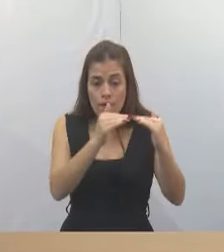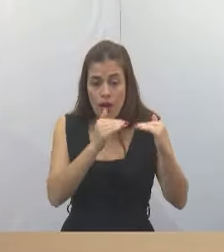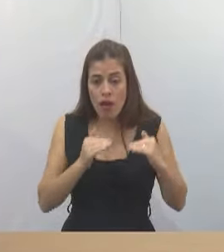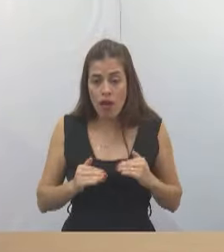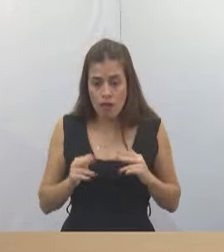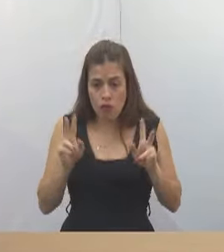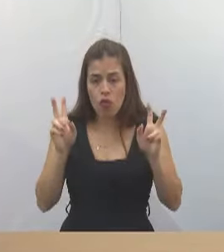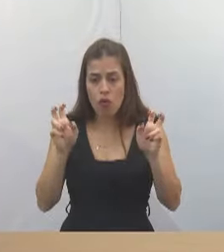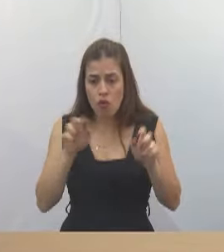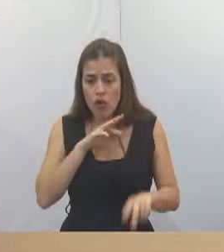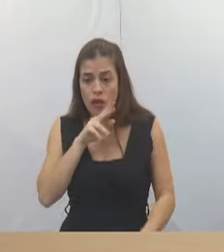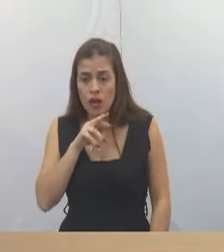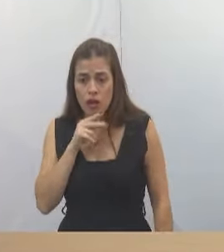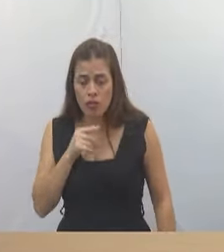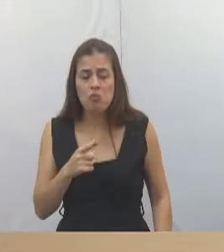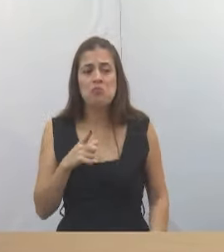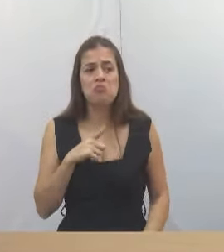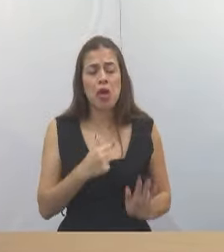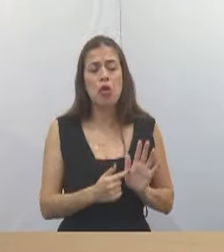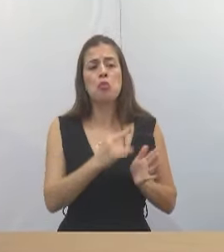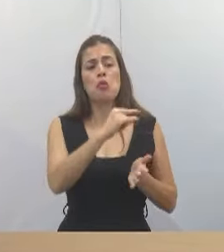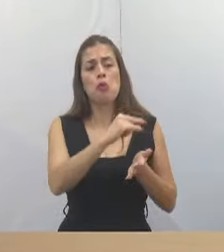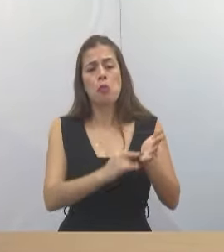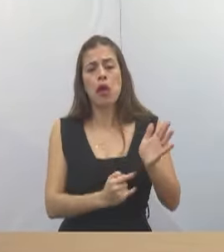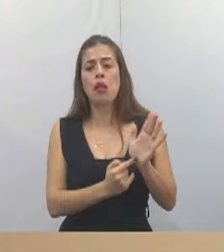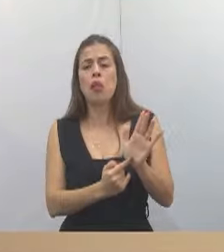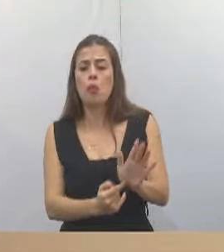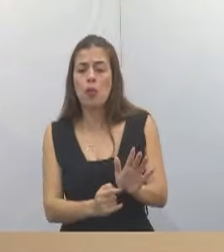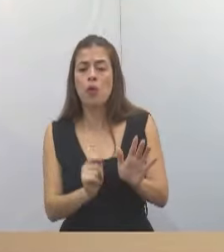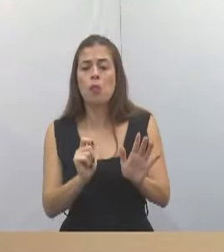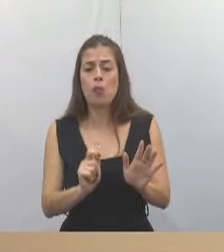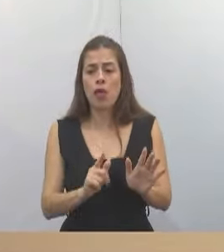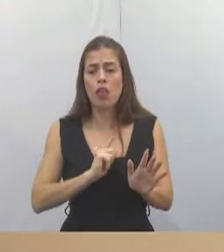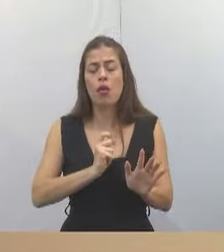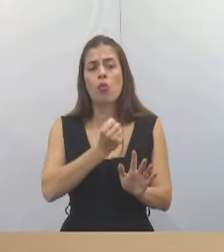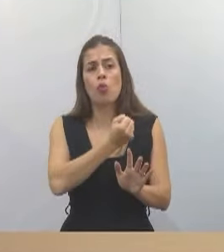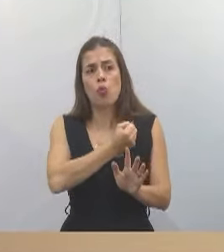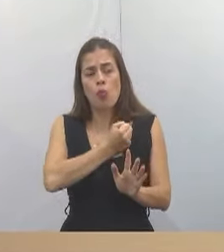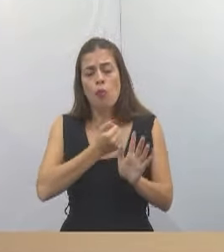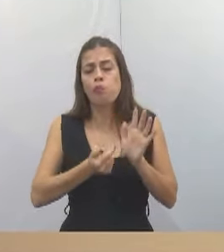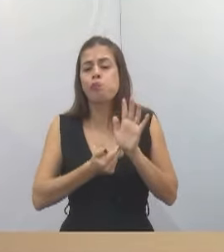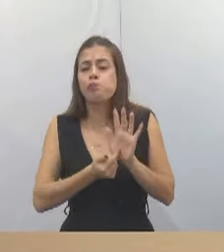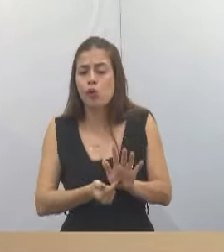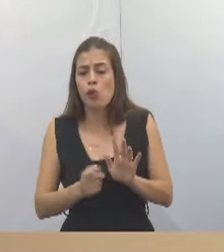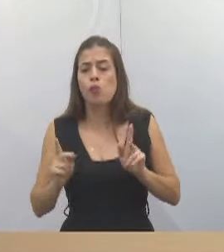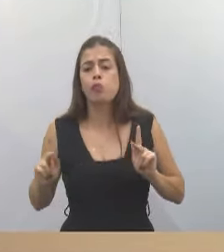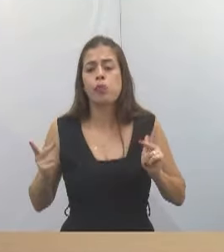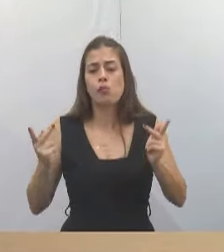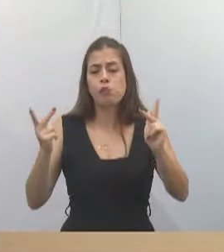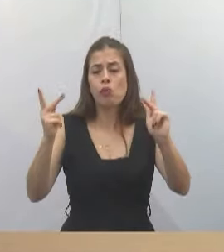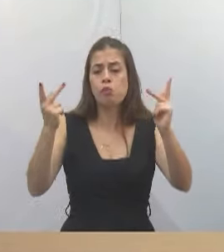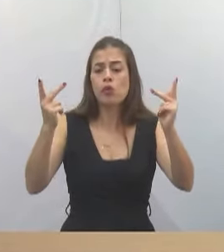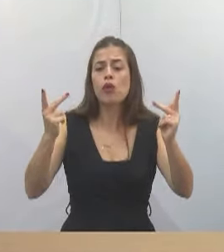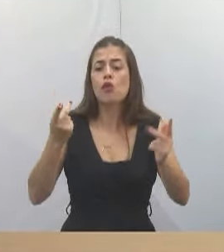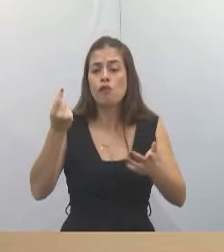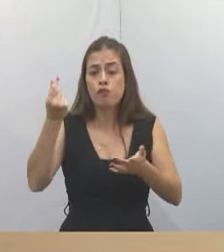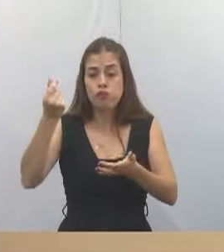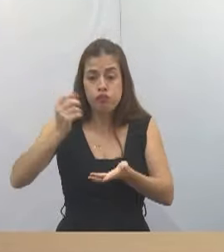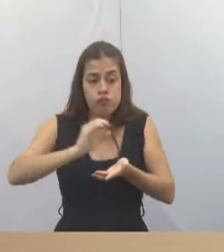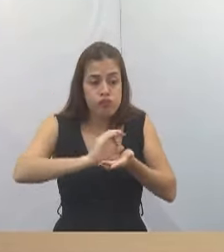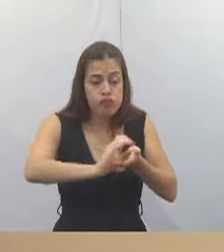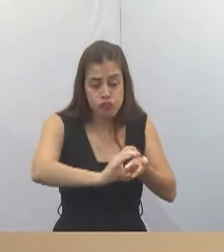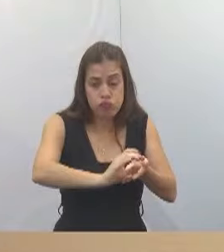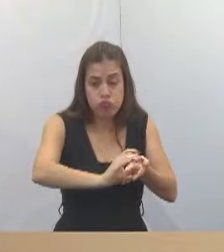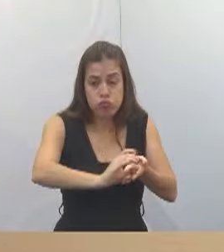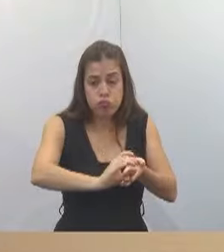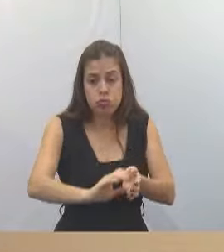Tenho números, tenho documento, tenho os valores que eu mando por